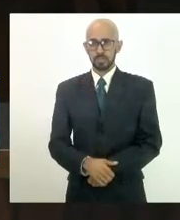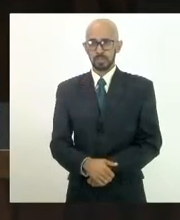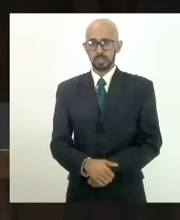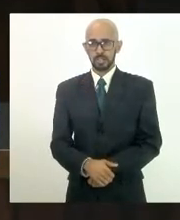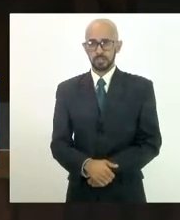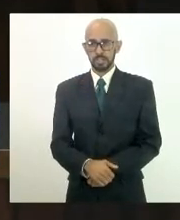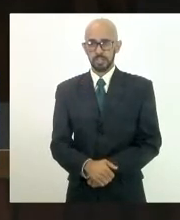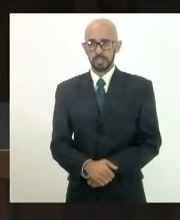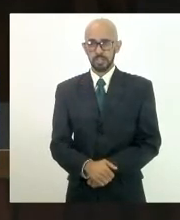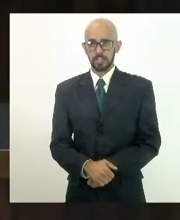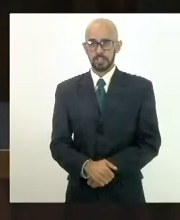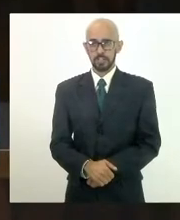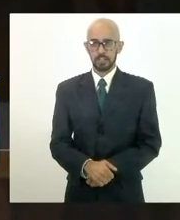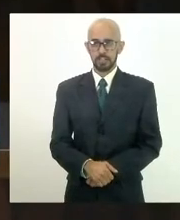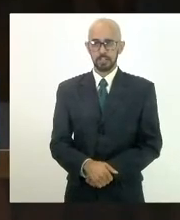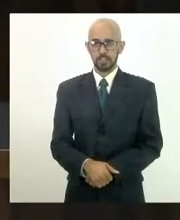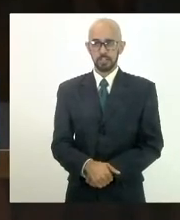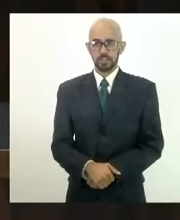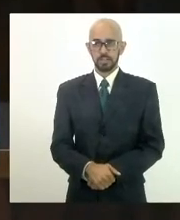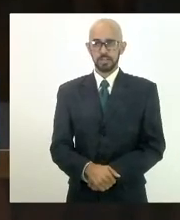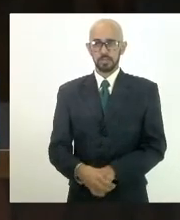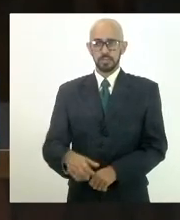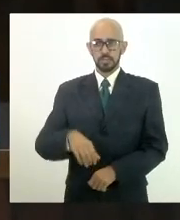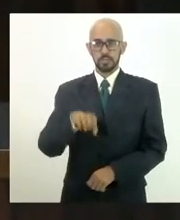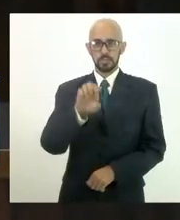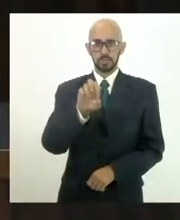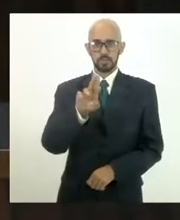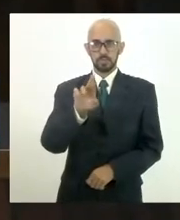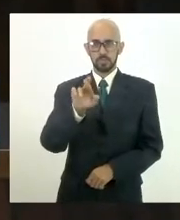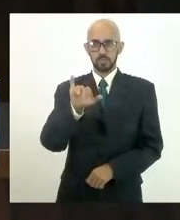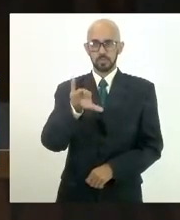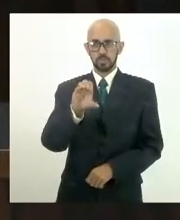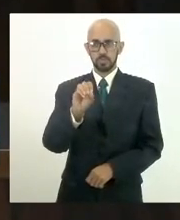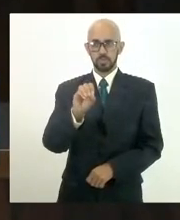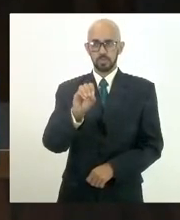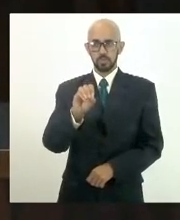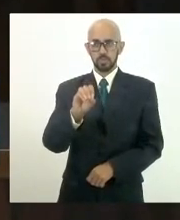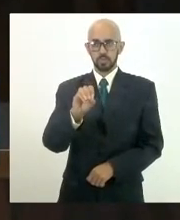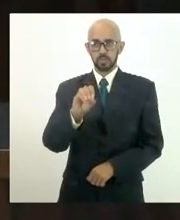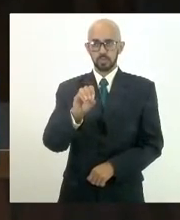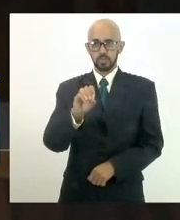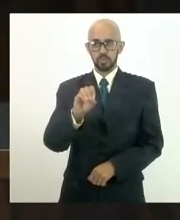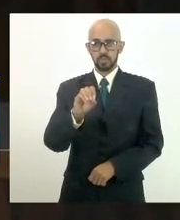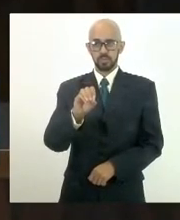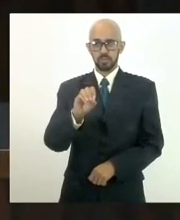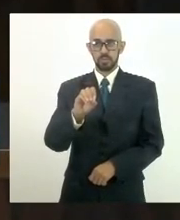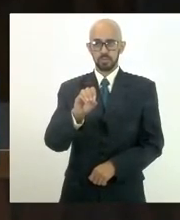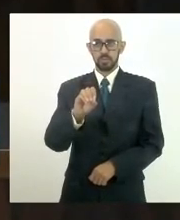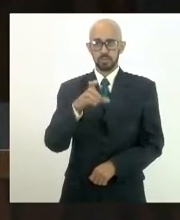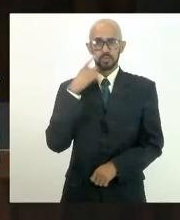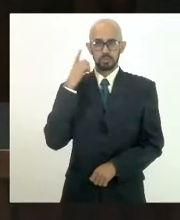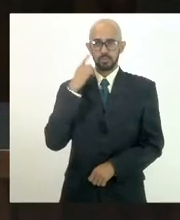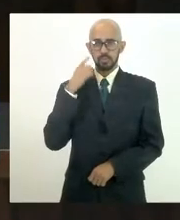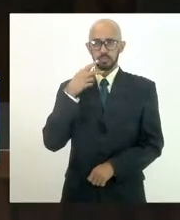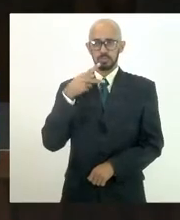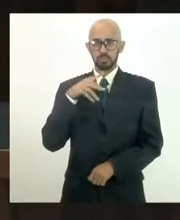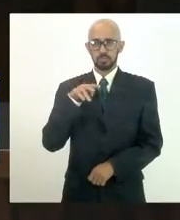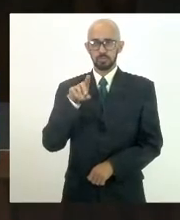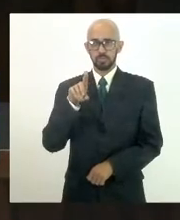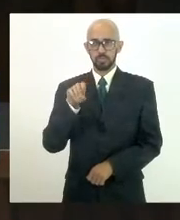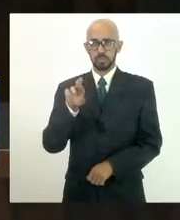Deputado Marcelo Dino. Deputado Eurico Júnior. Deputado Eurico Júnior. Deputado Pedro Ricardo.